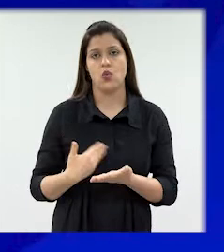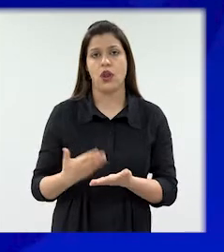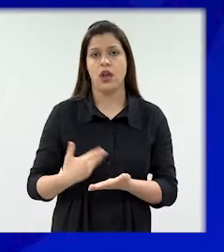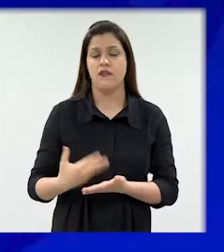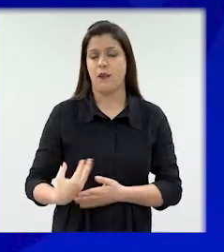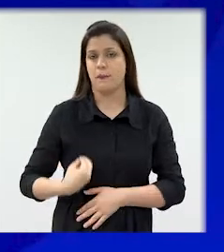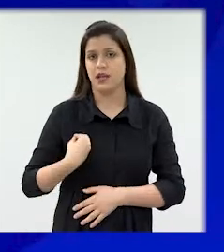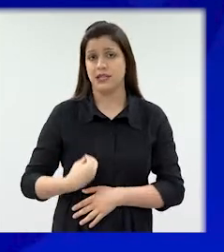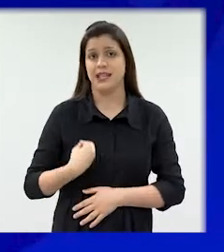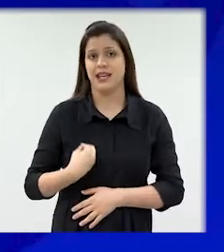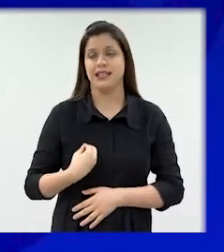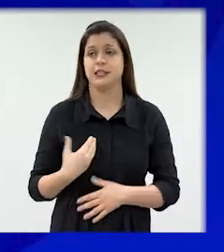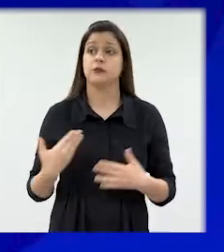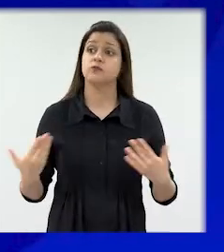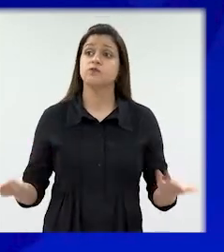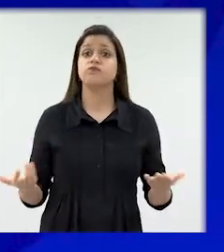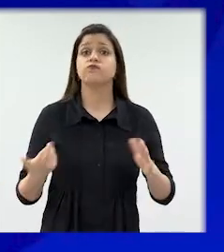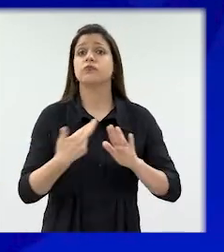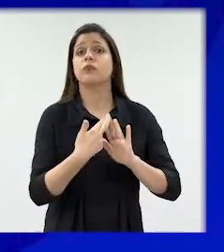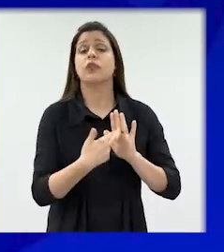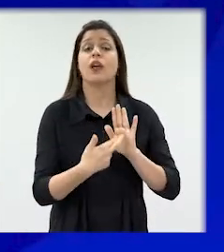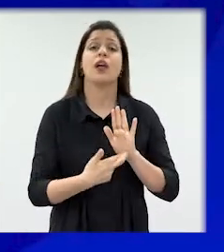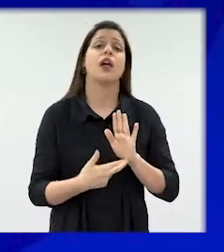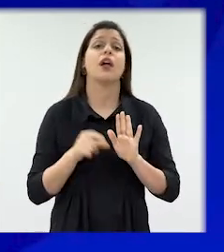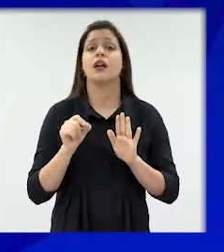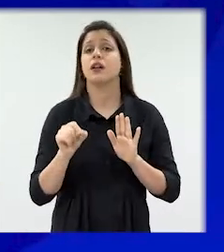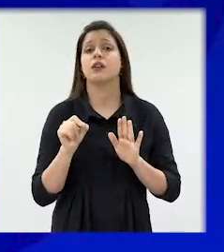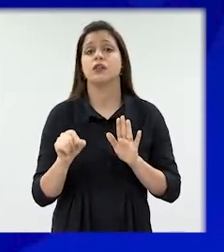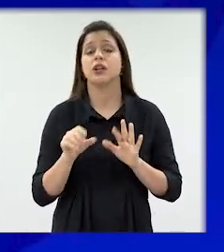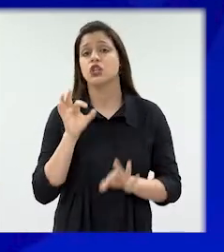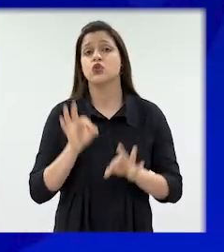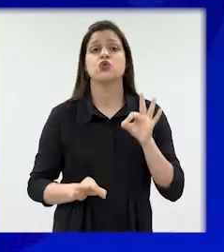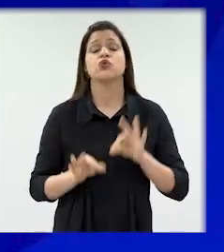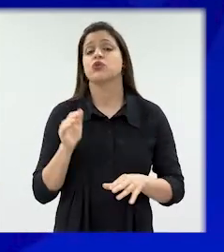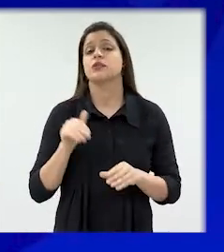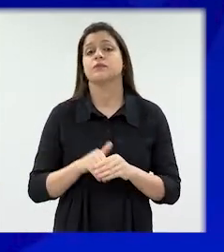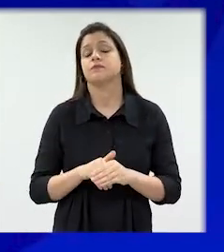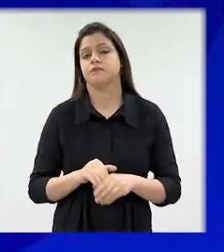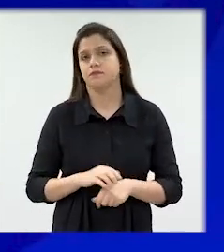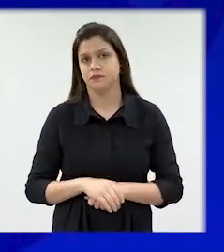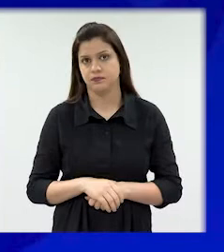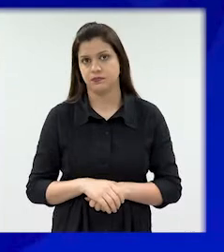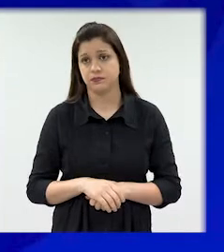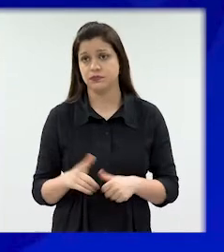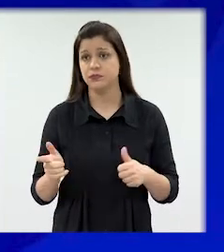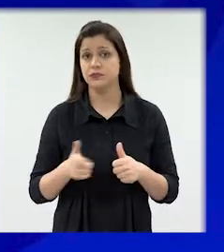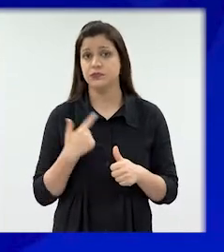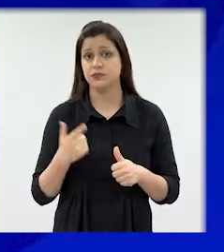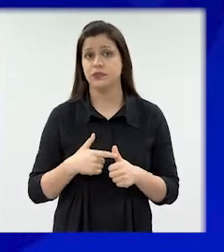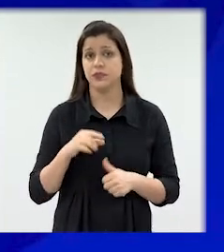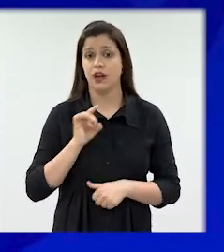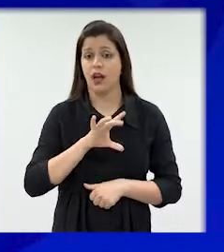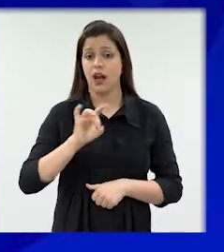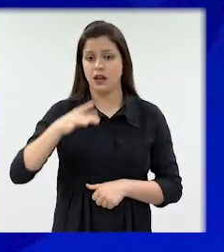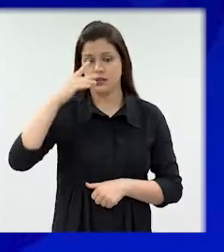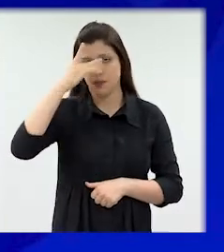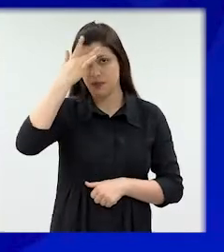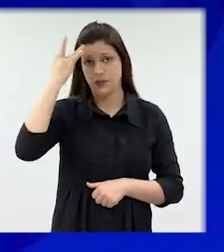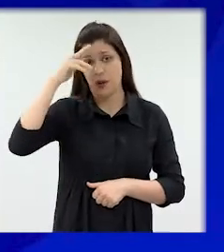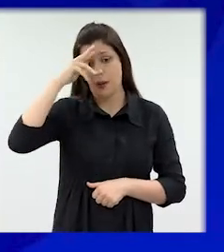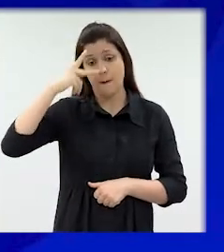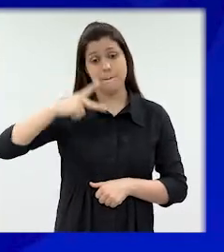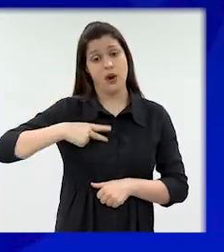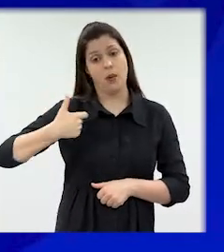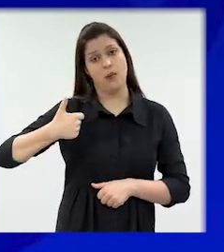de registro da presença. E aí a recomendação da Justiça Eleitoral, é o primeiro passo, é de que cada eleitor leve a